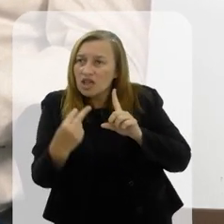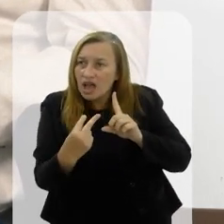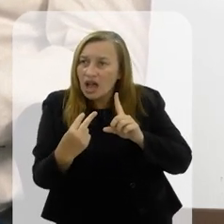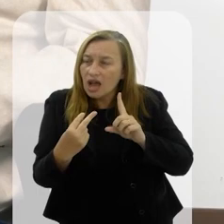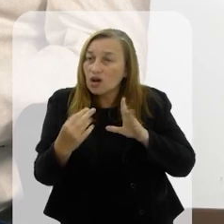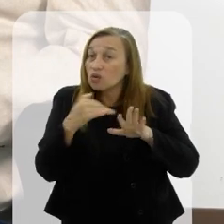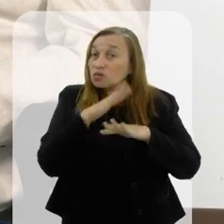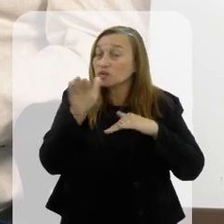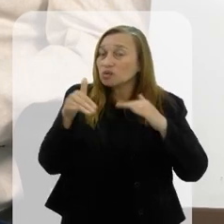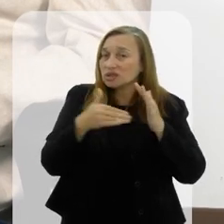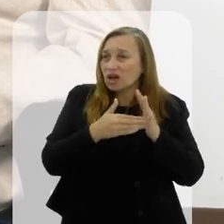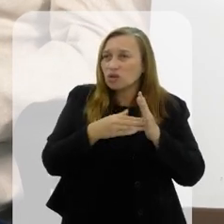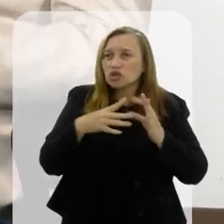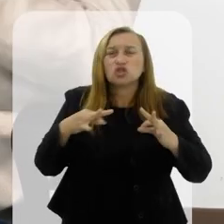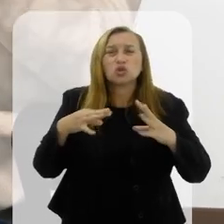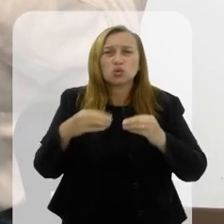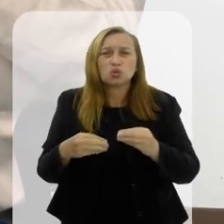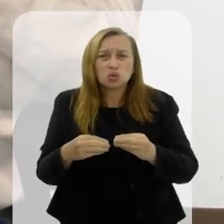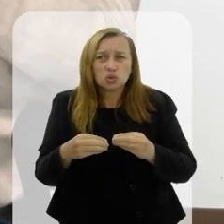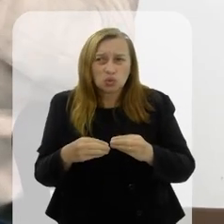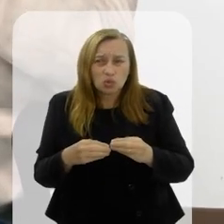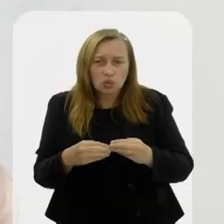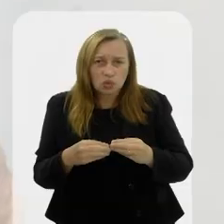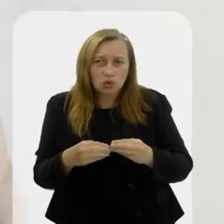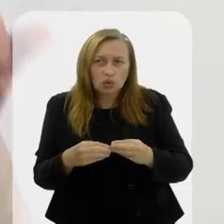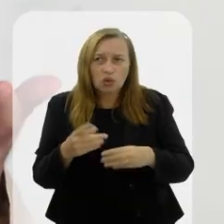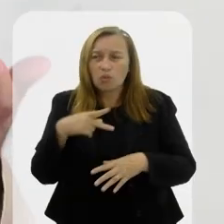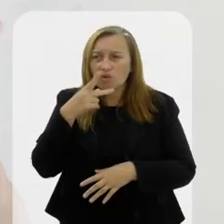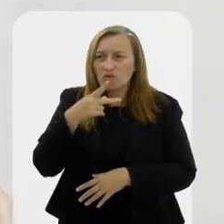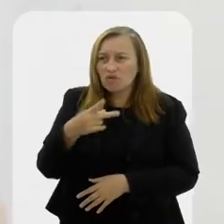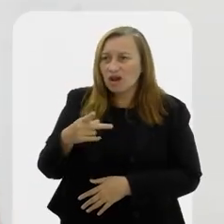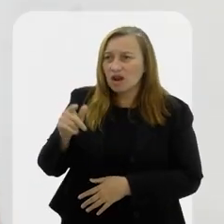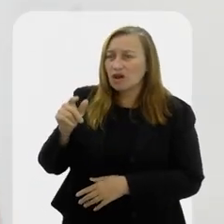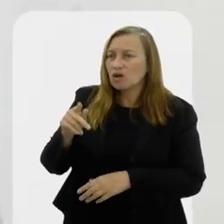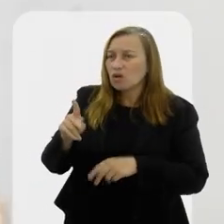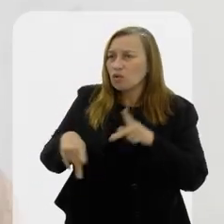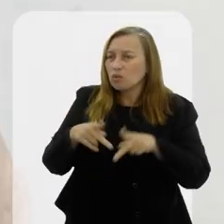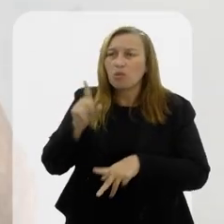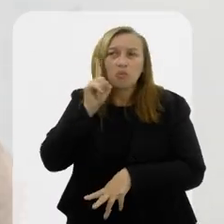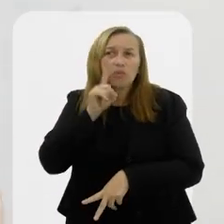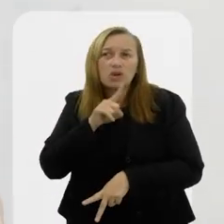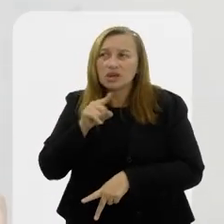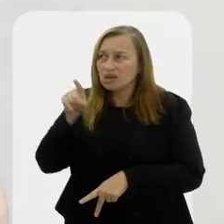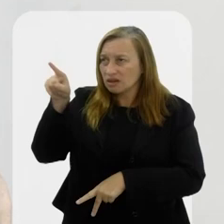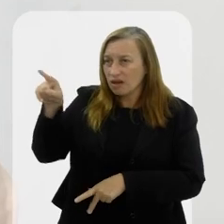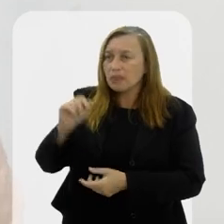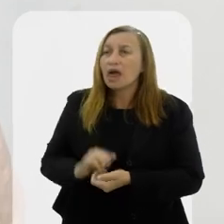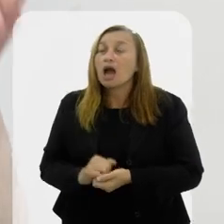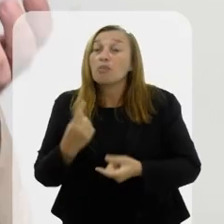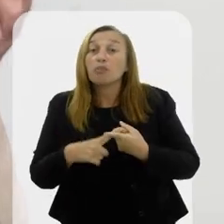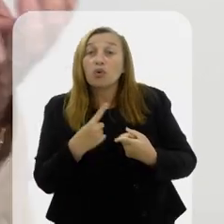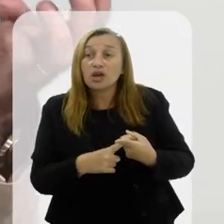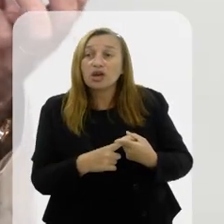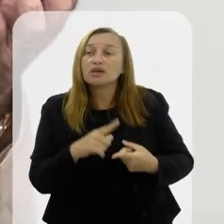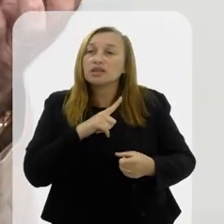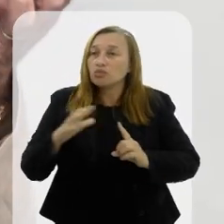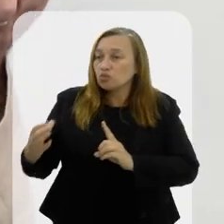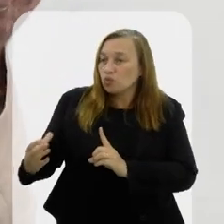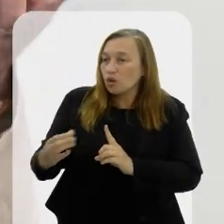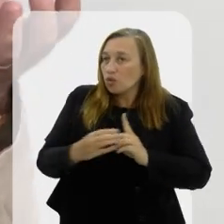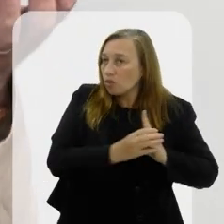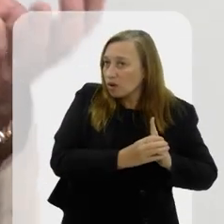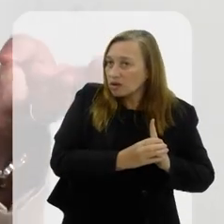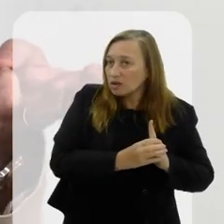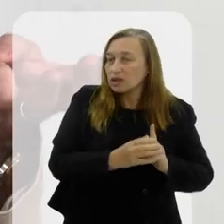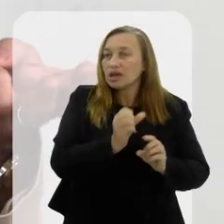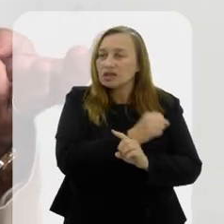é um olhar completo de tudo, compreensivo, como diz o americano, então, integral. Por quê? Nós temos